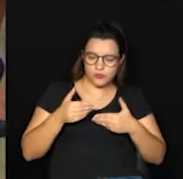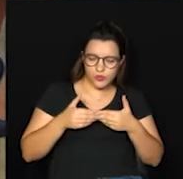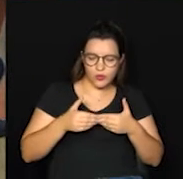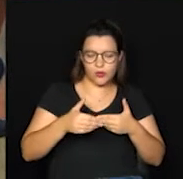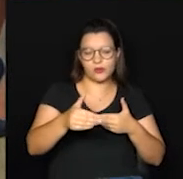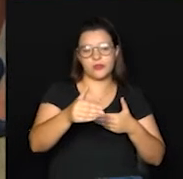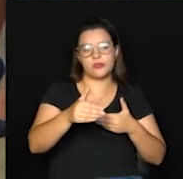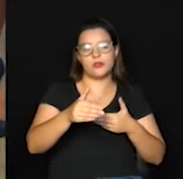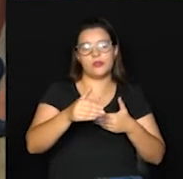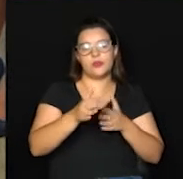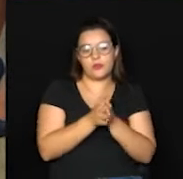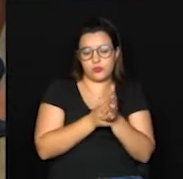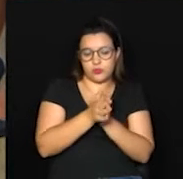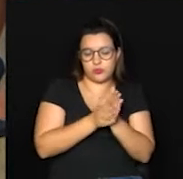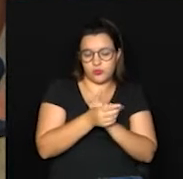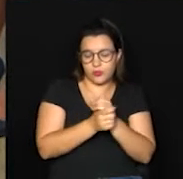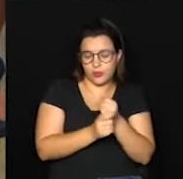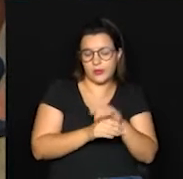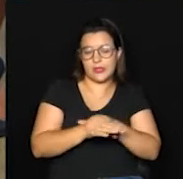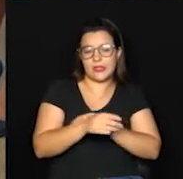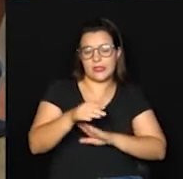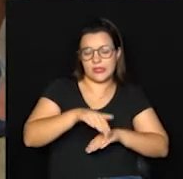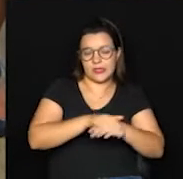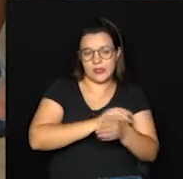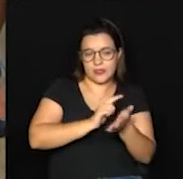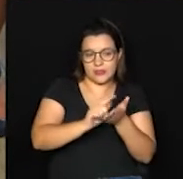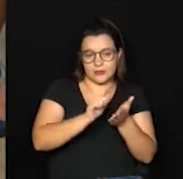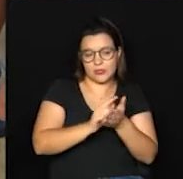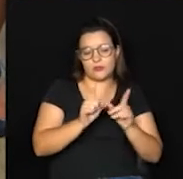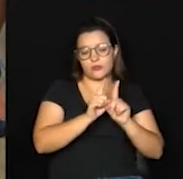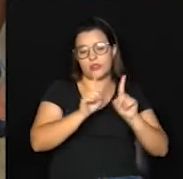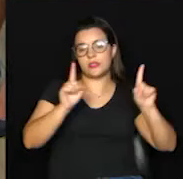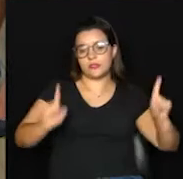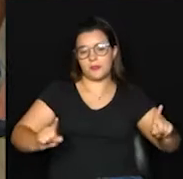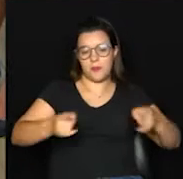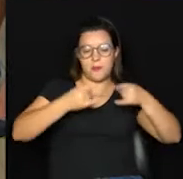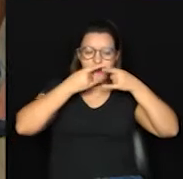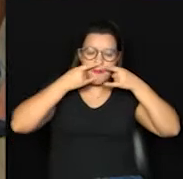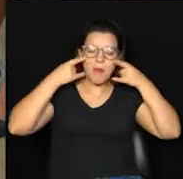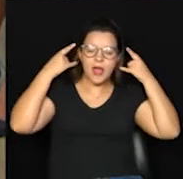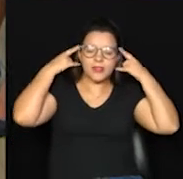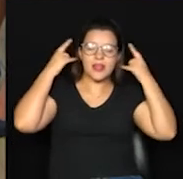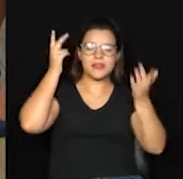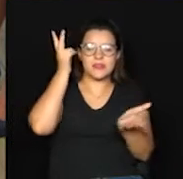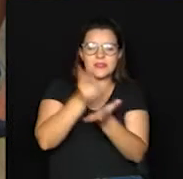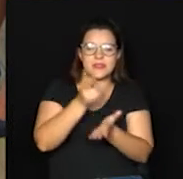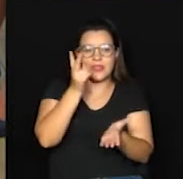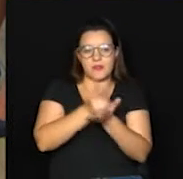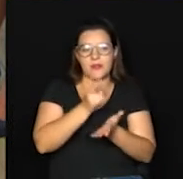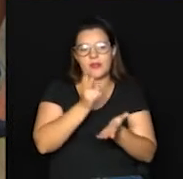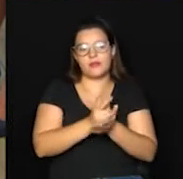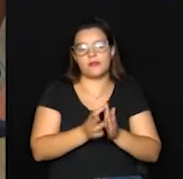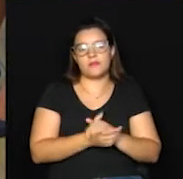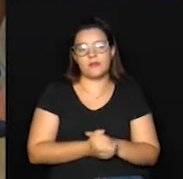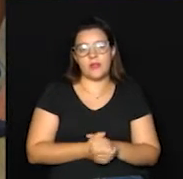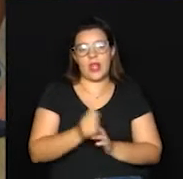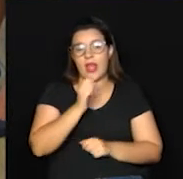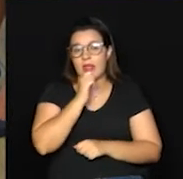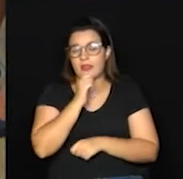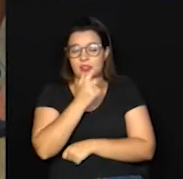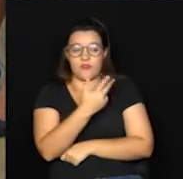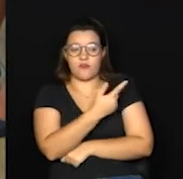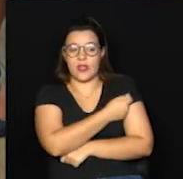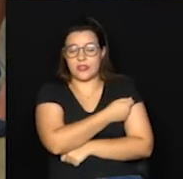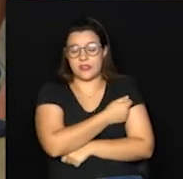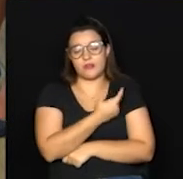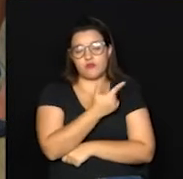então, lavando muito bem as mãos, o distanciamento pessoal e utilização de máscara, até porque ainda não temos vacina e